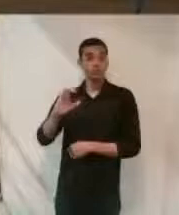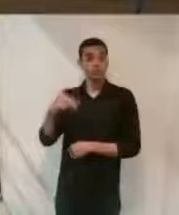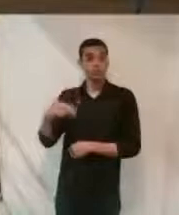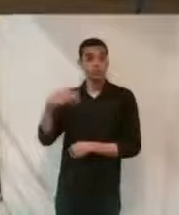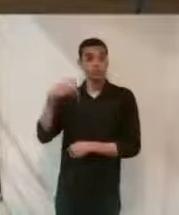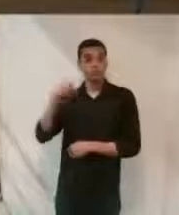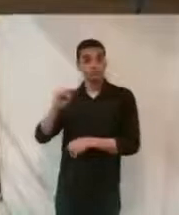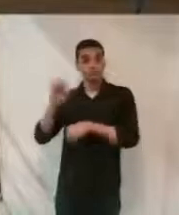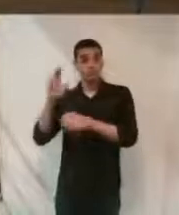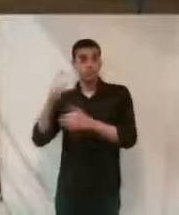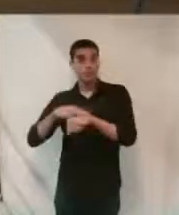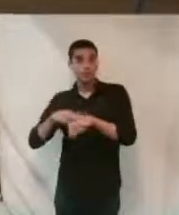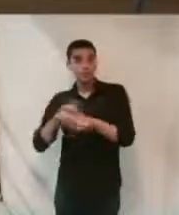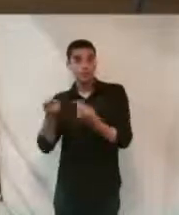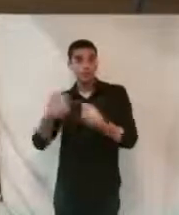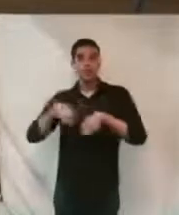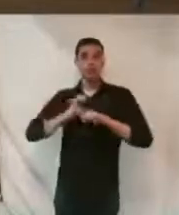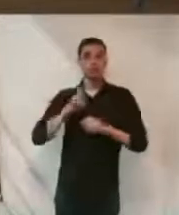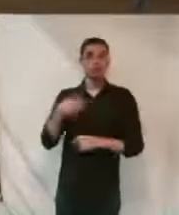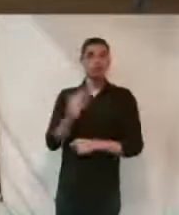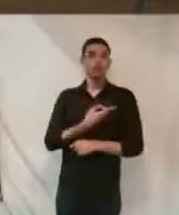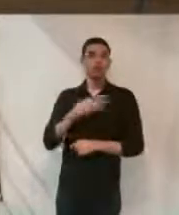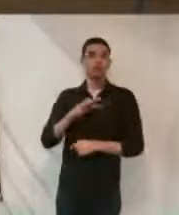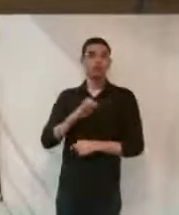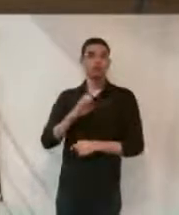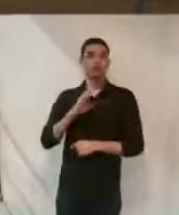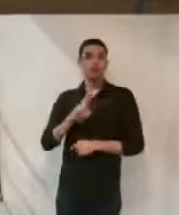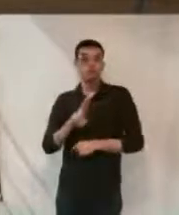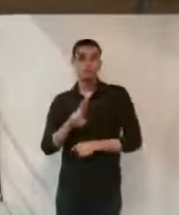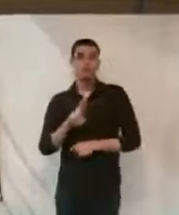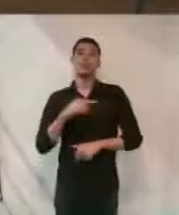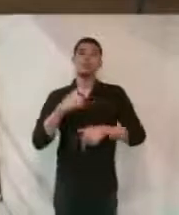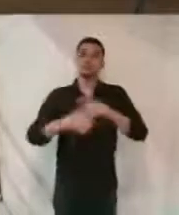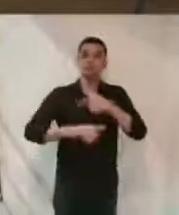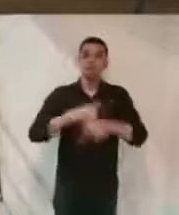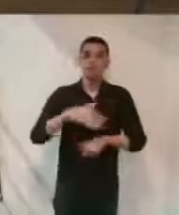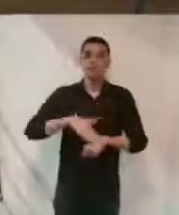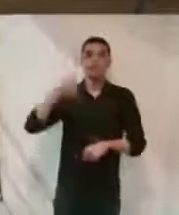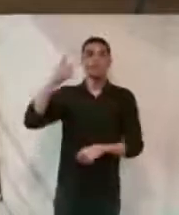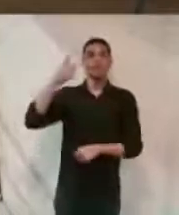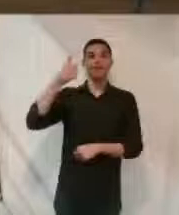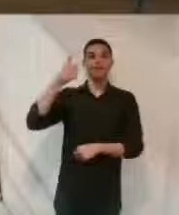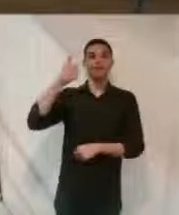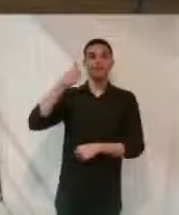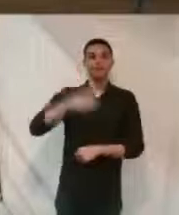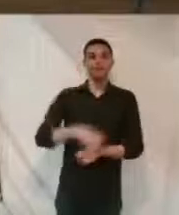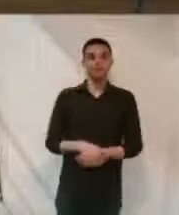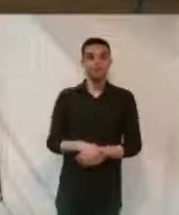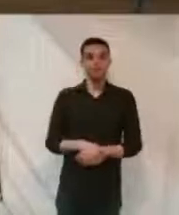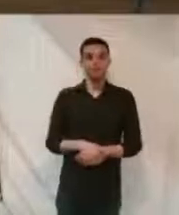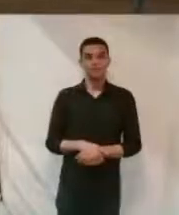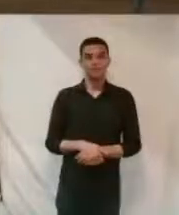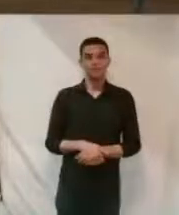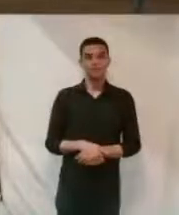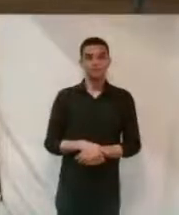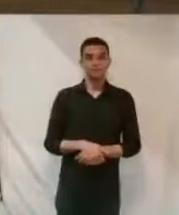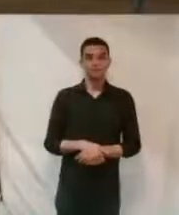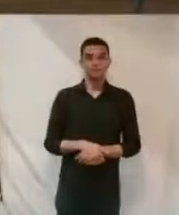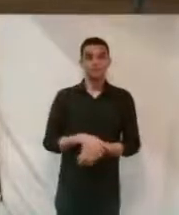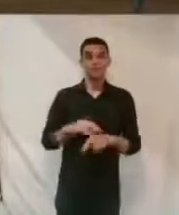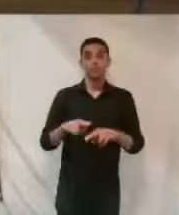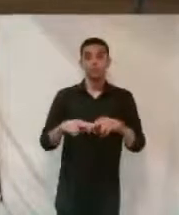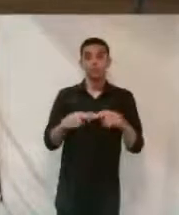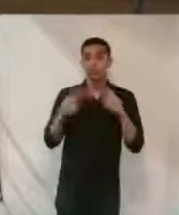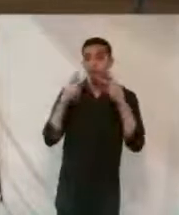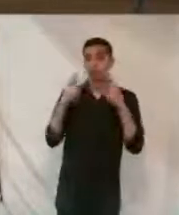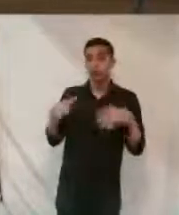dizer, se você não quer fazer com base na lei que impõe a redução de resíduos sólidos, terá que fazer pela questão